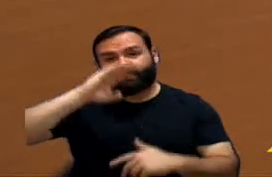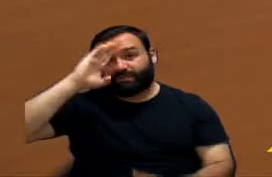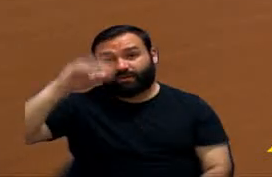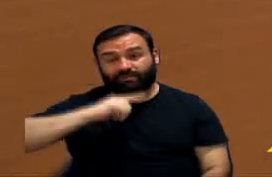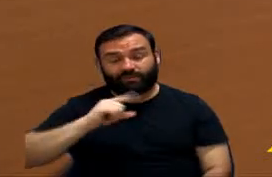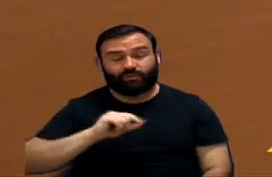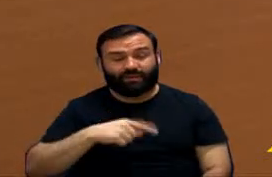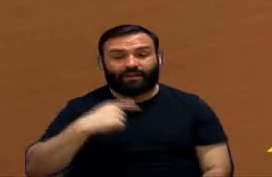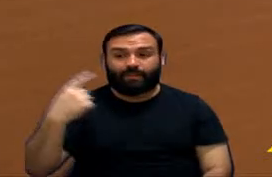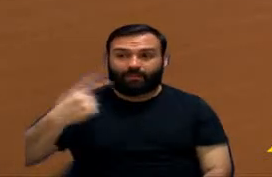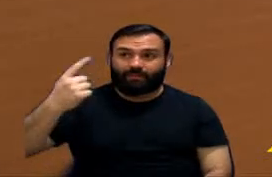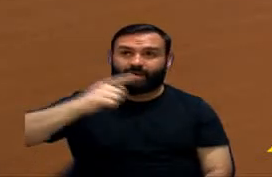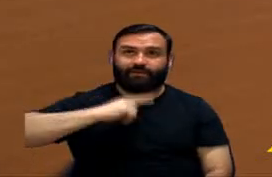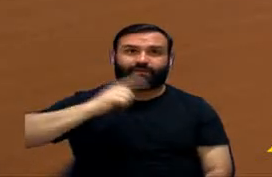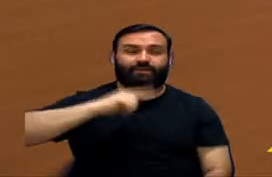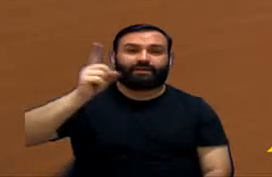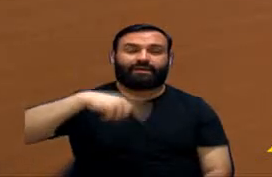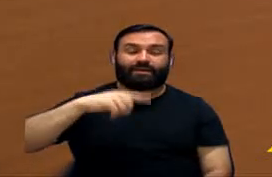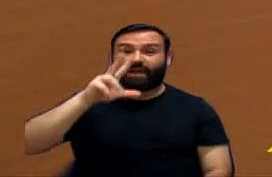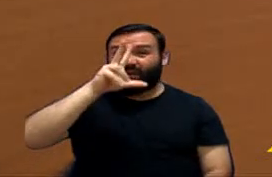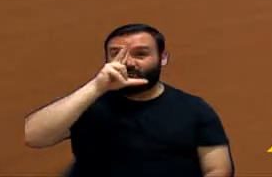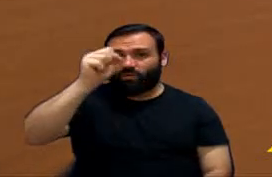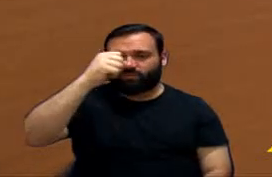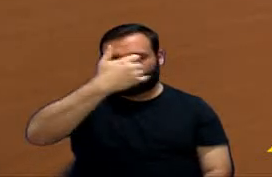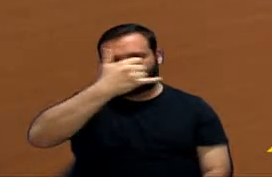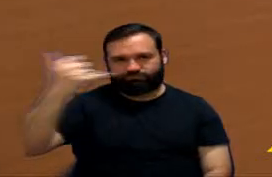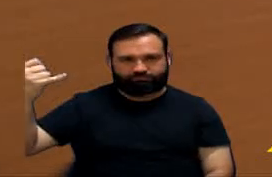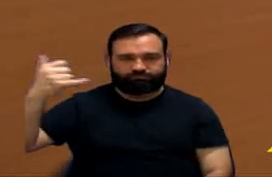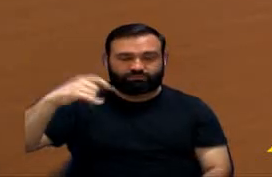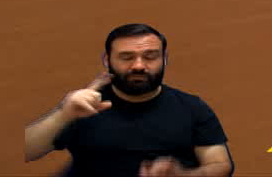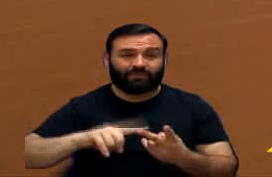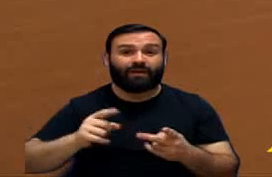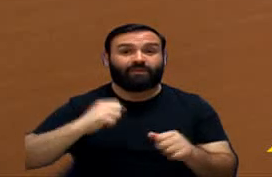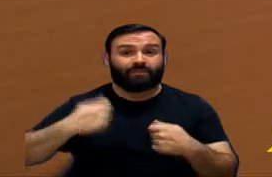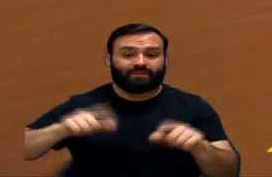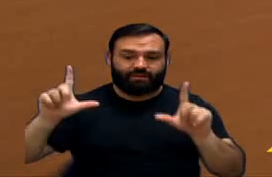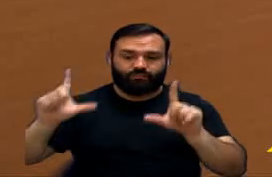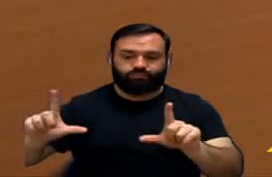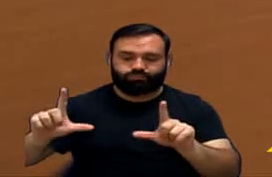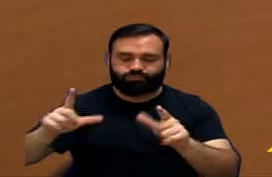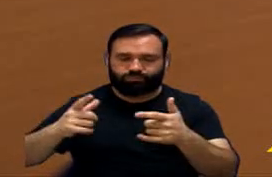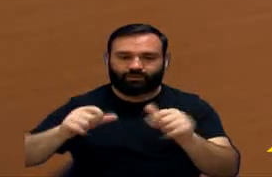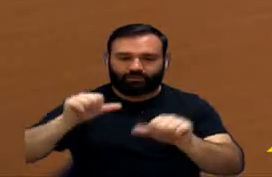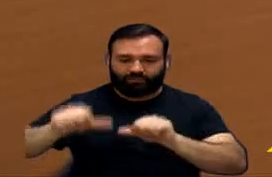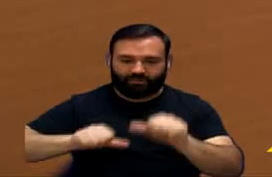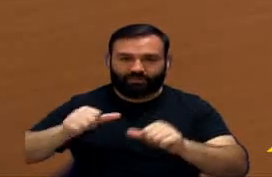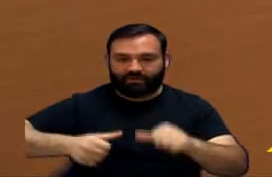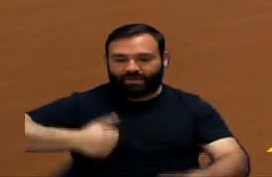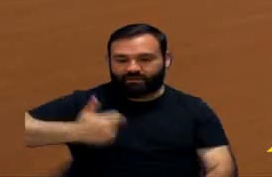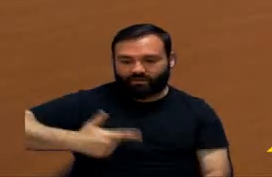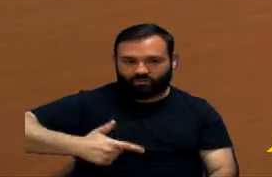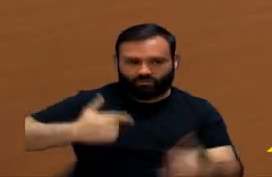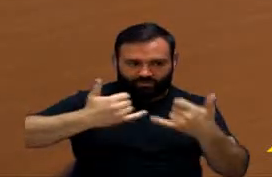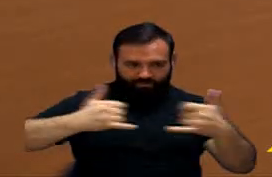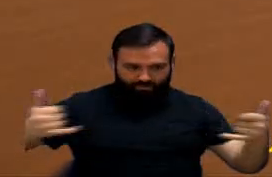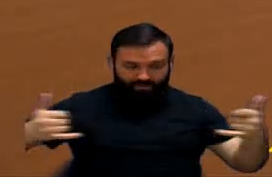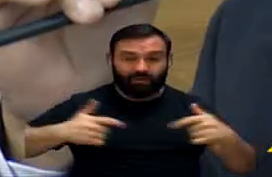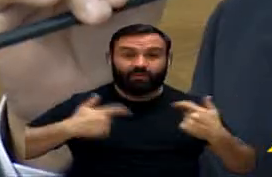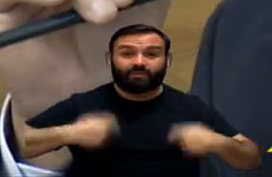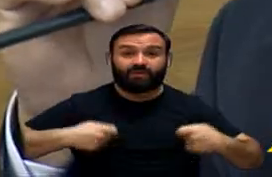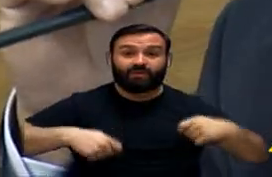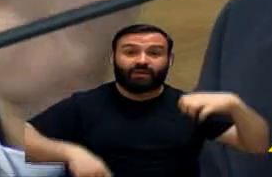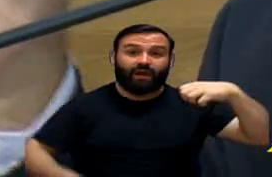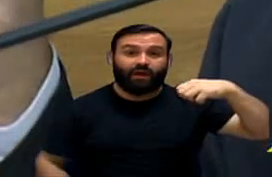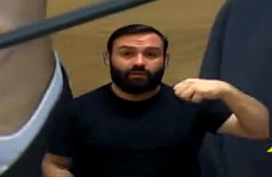aí deve passar o primário em cima que é de alta tensão E aí depois tem que colocar um transformador embaixo e puxar o secundário então para poder ter a